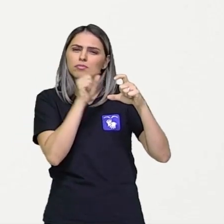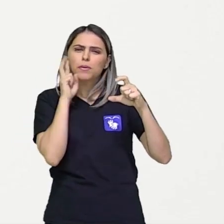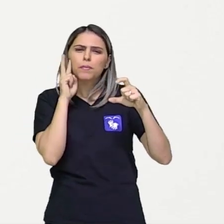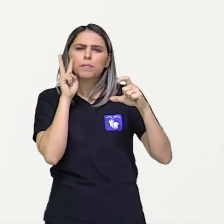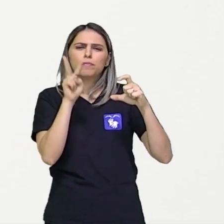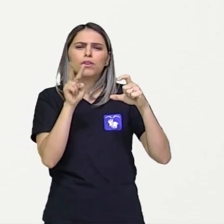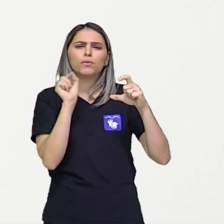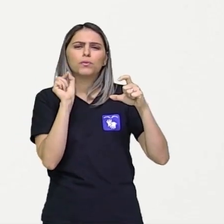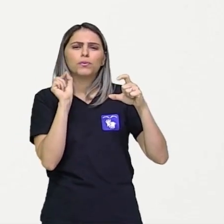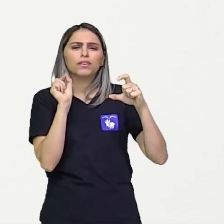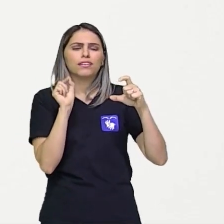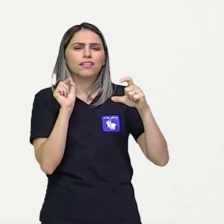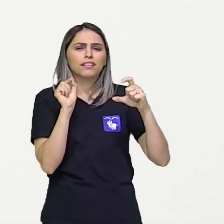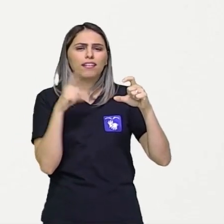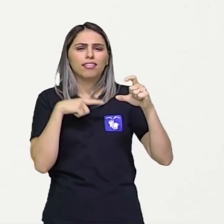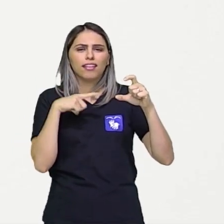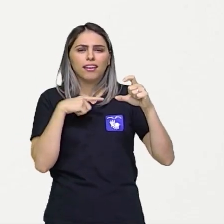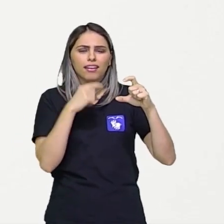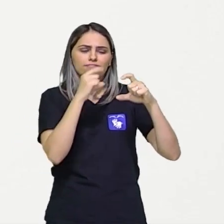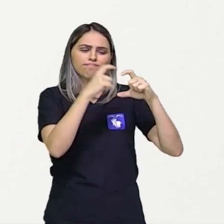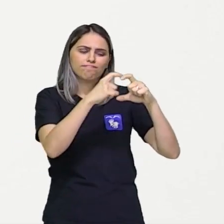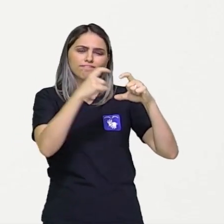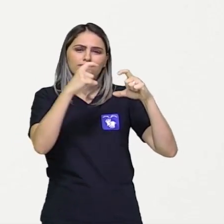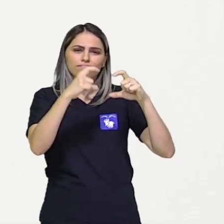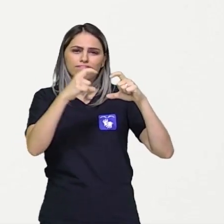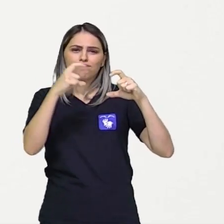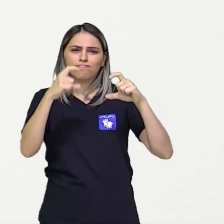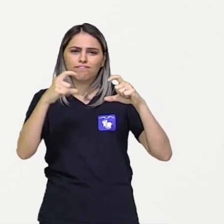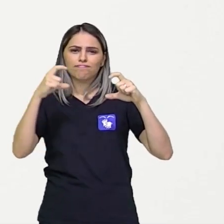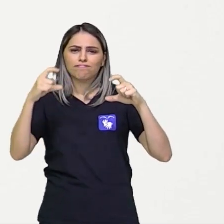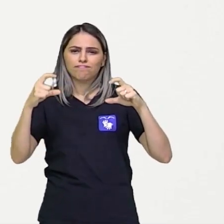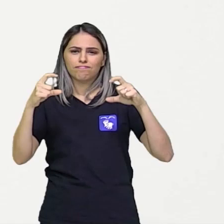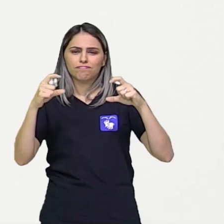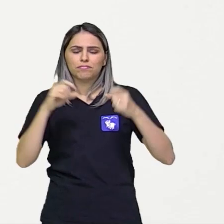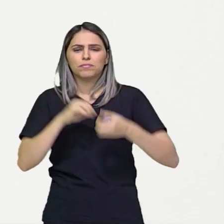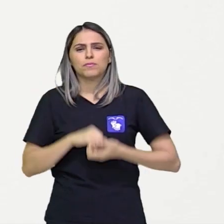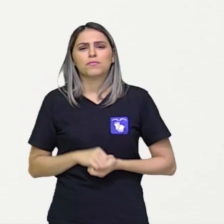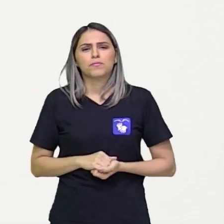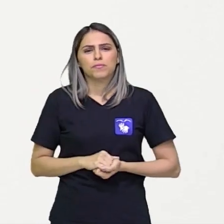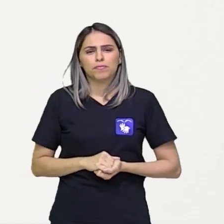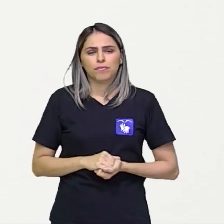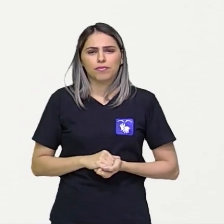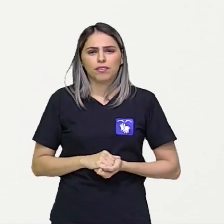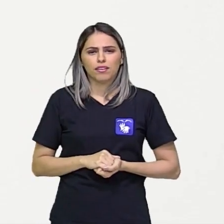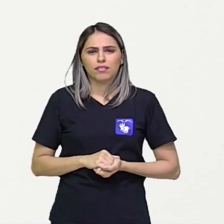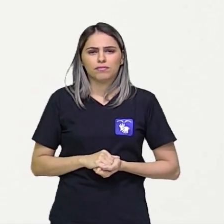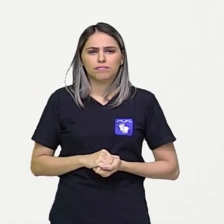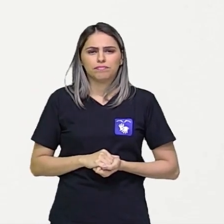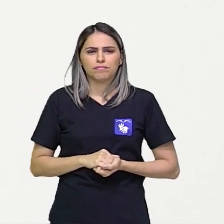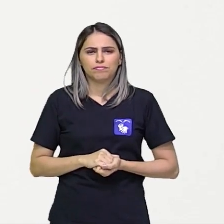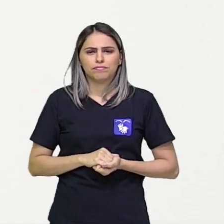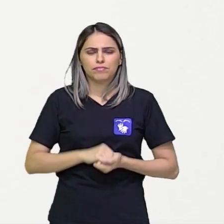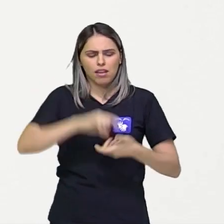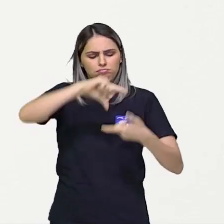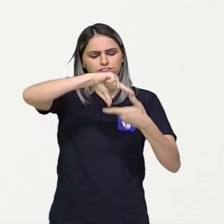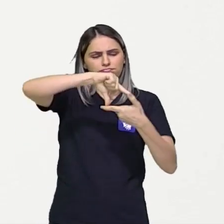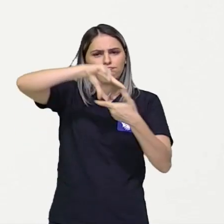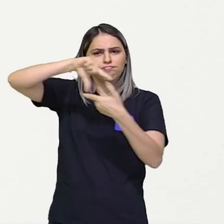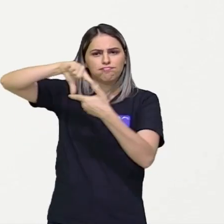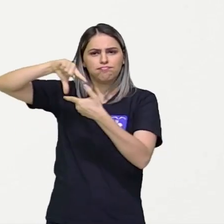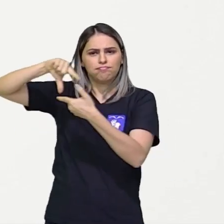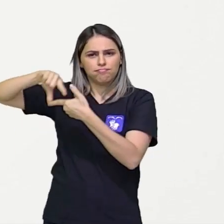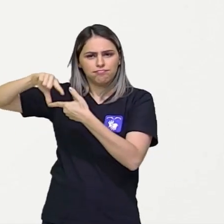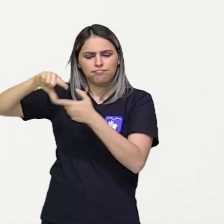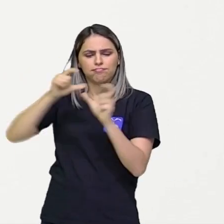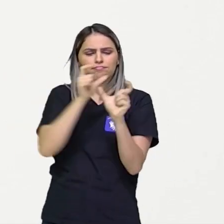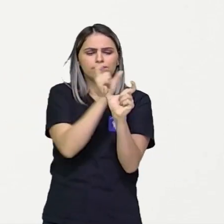ver, tem esses espaços aqui, ó, que se separam. E tem cada quadradinho desse daqui